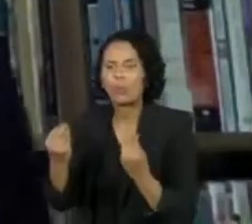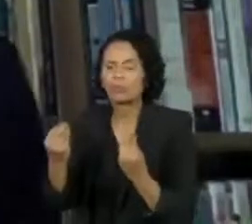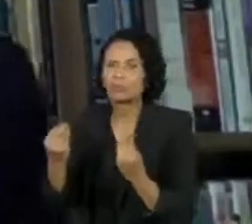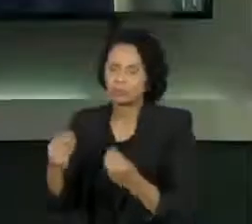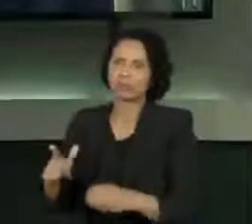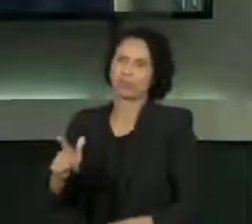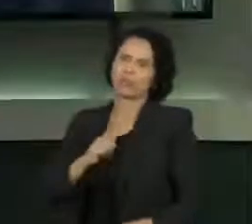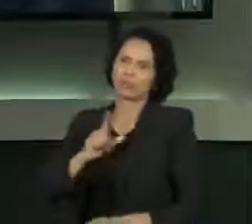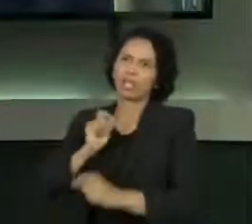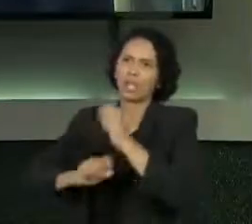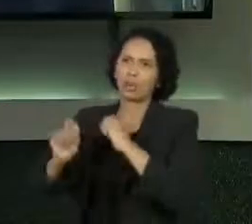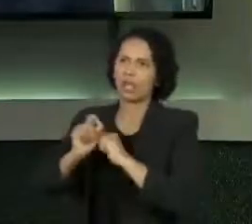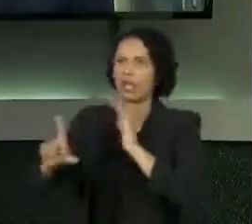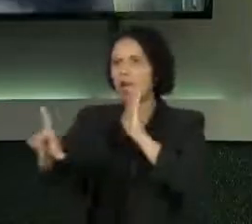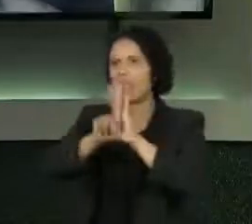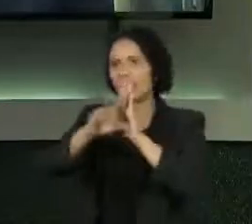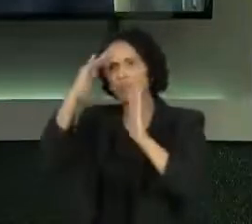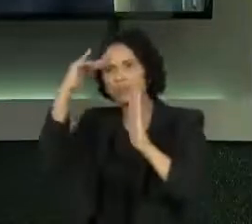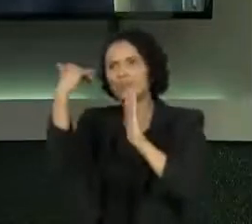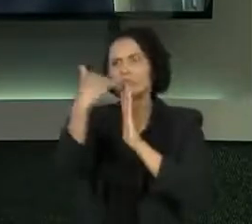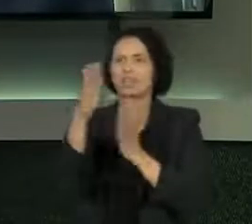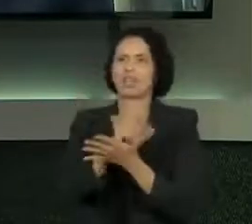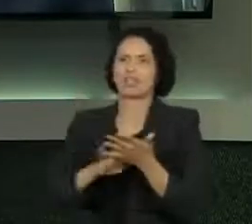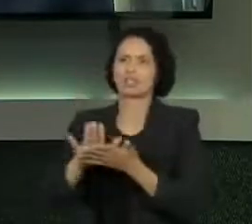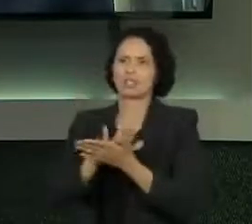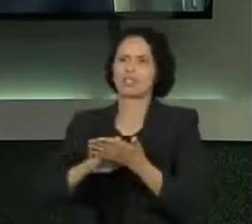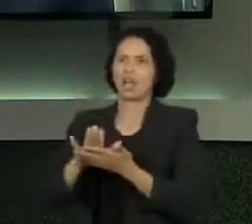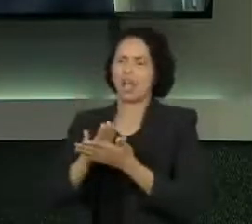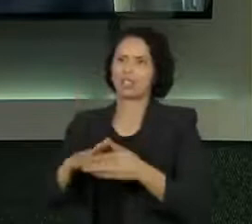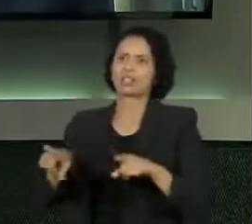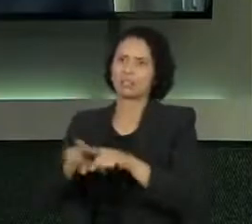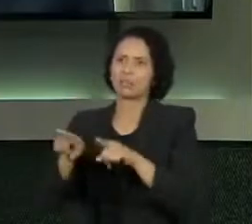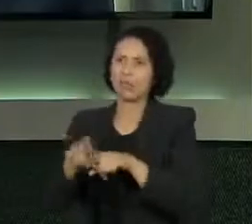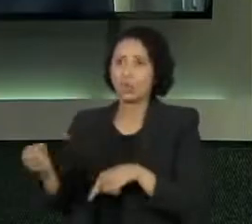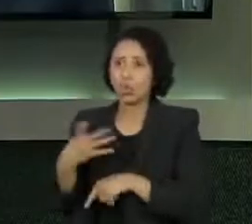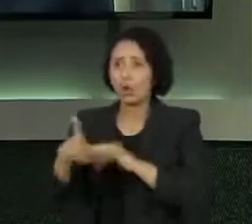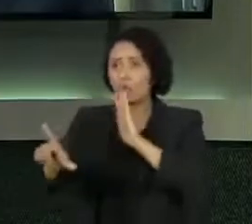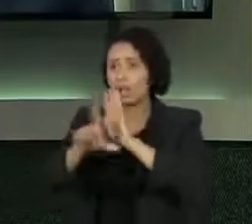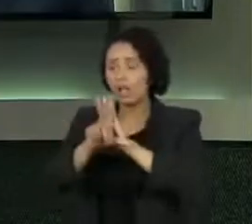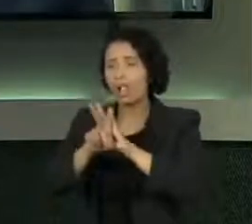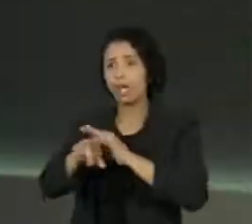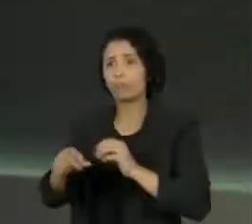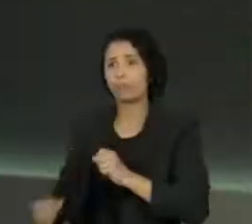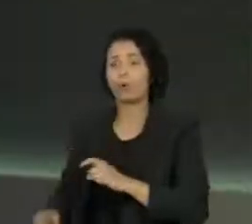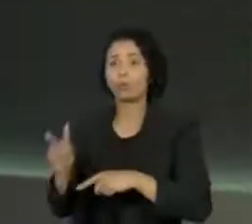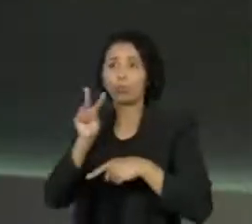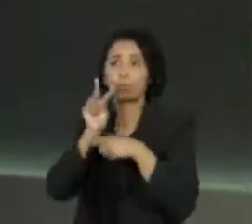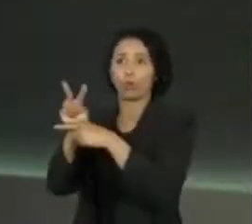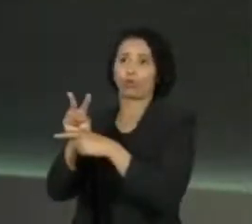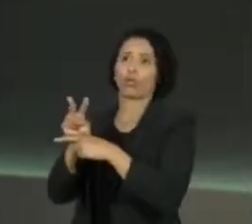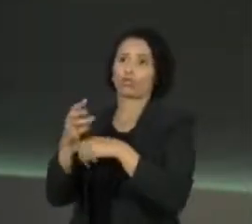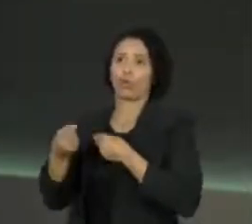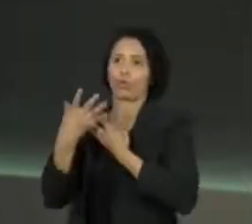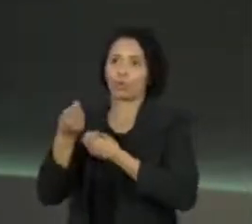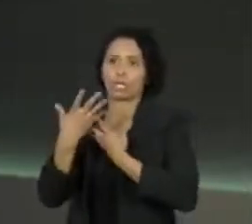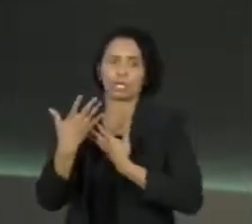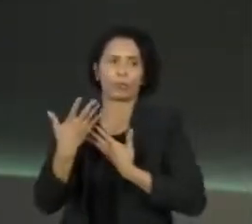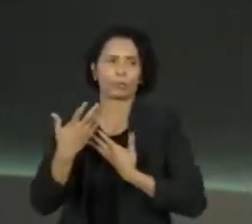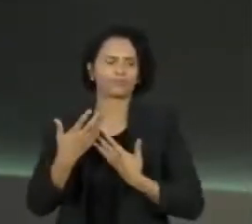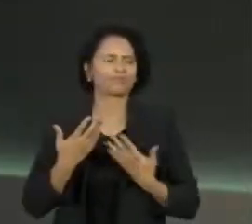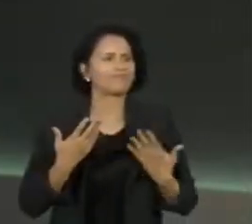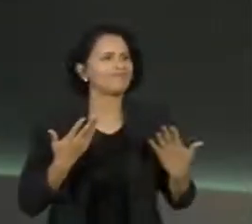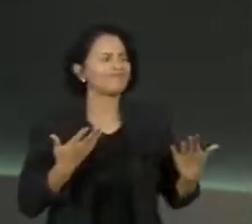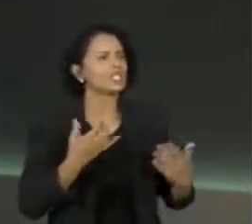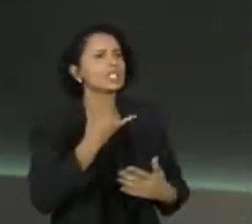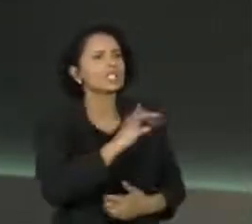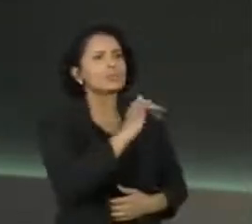do Código de Defesa do Consumidor e também da nova Lei Geral de Proteção de Dados. Se eu estou sendo